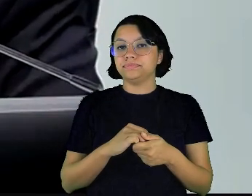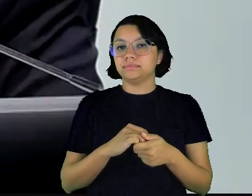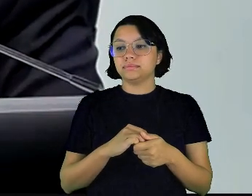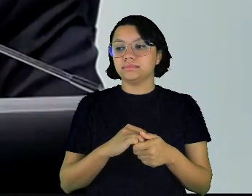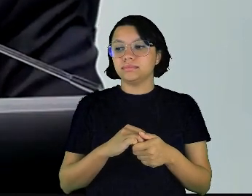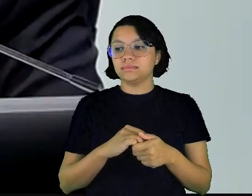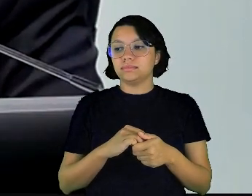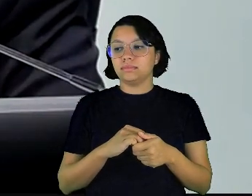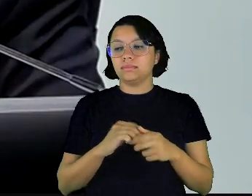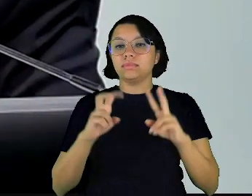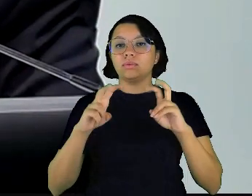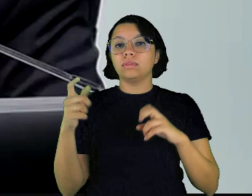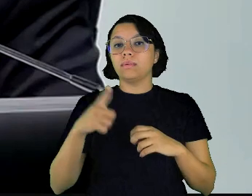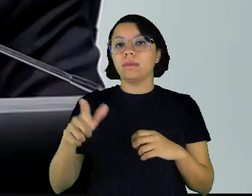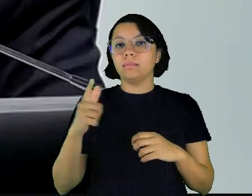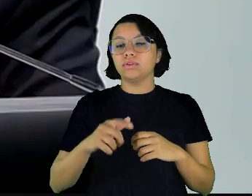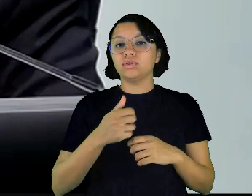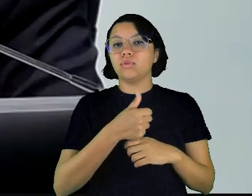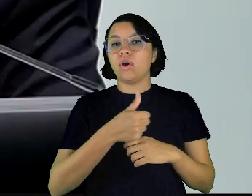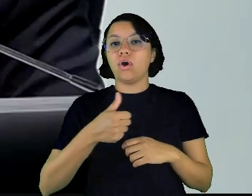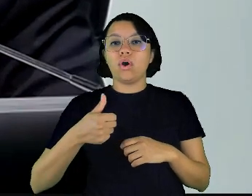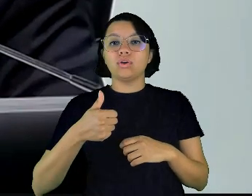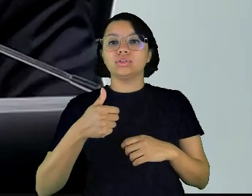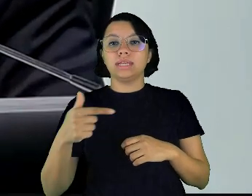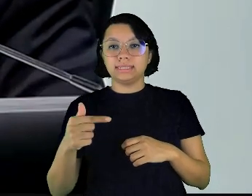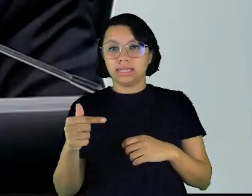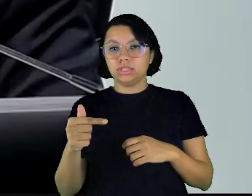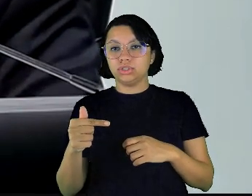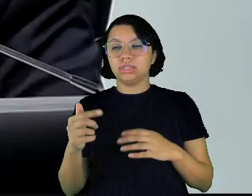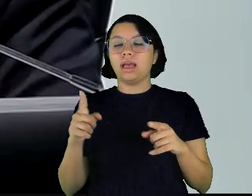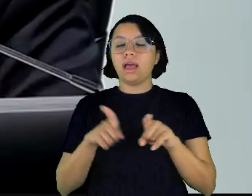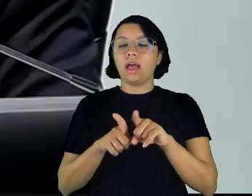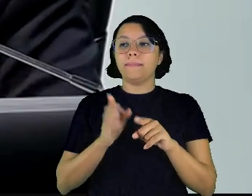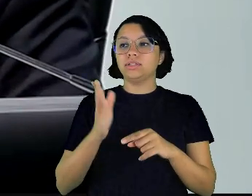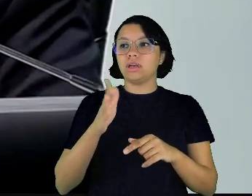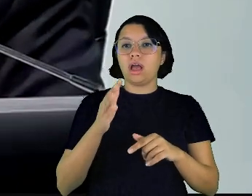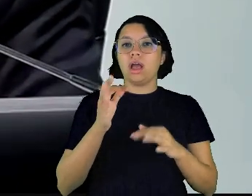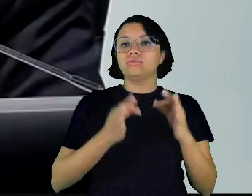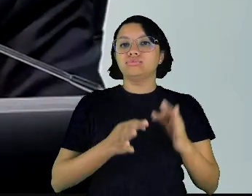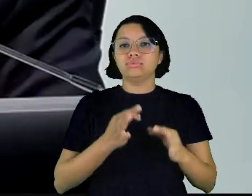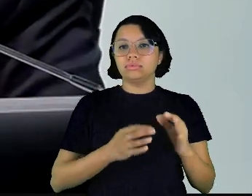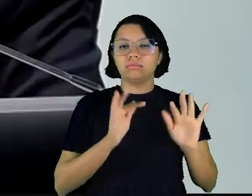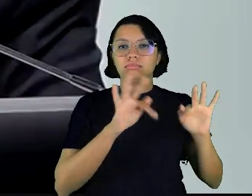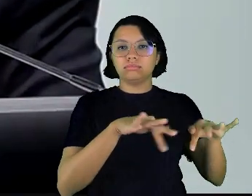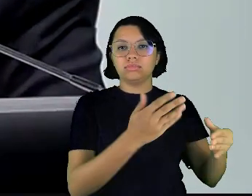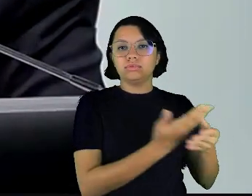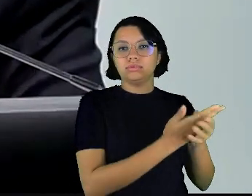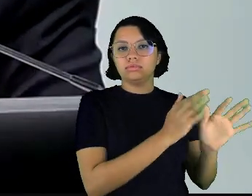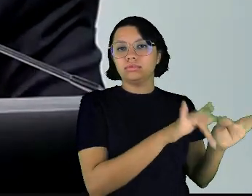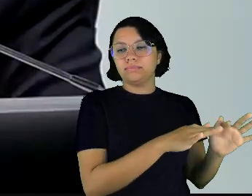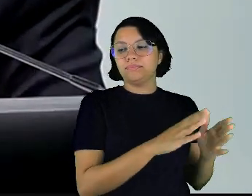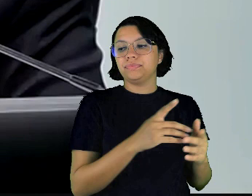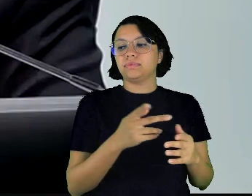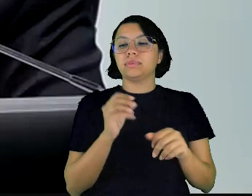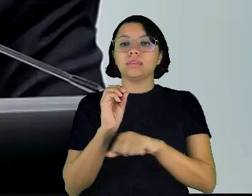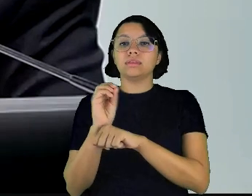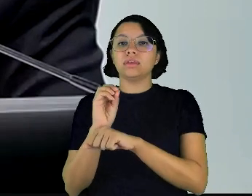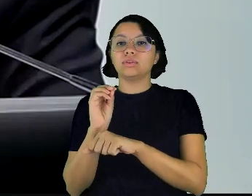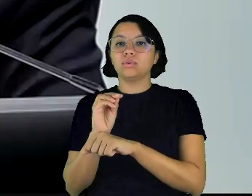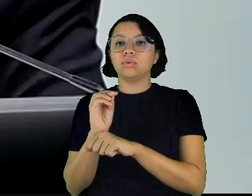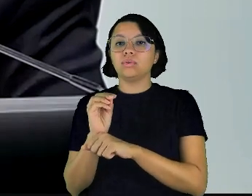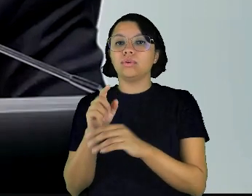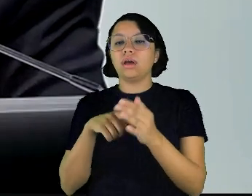o tema repetitivo 1117, que também já julgado, trânsito julgado, e que tratou da questão da